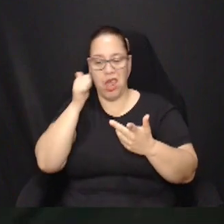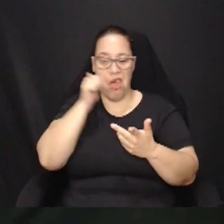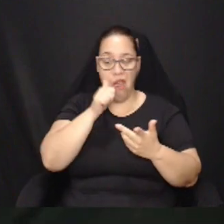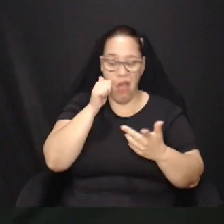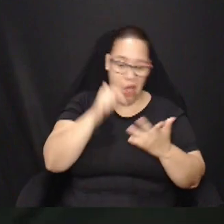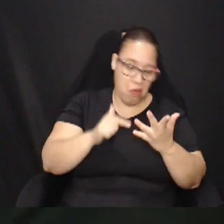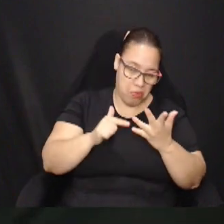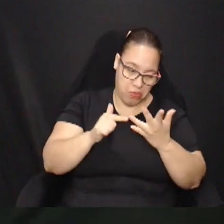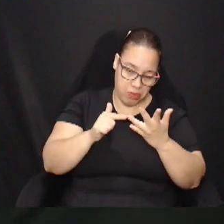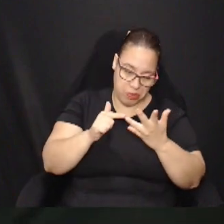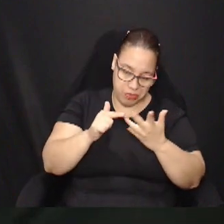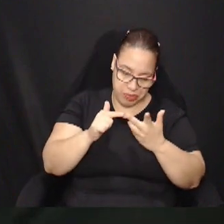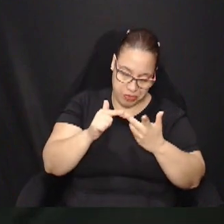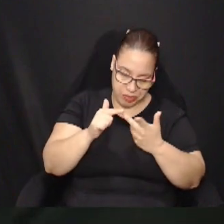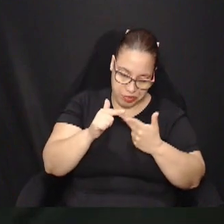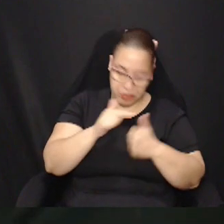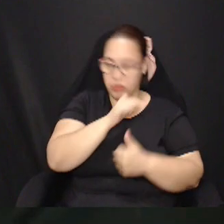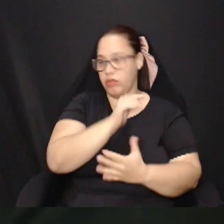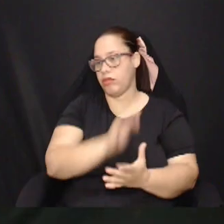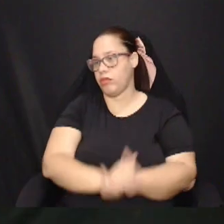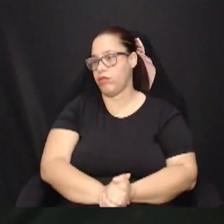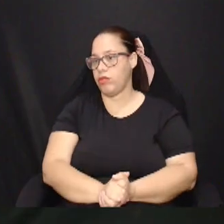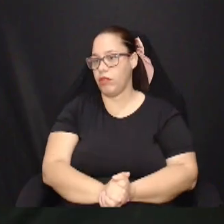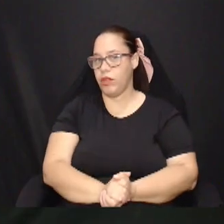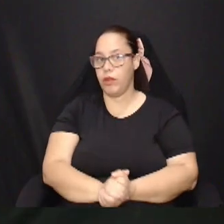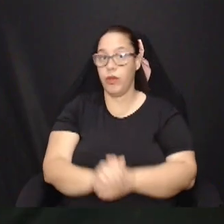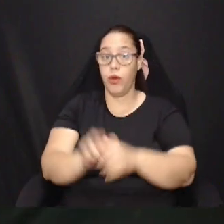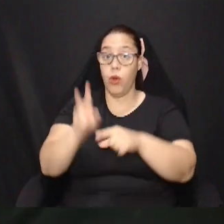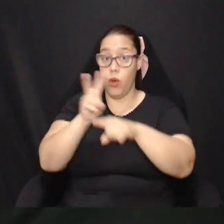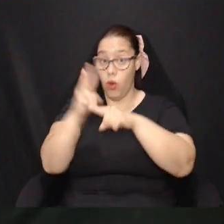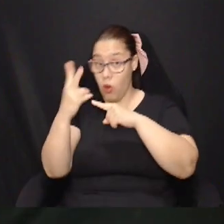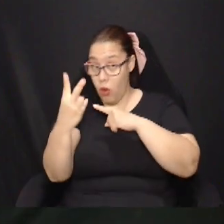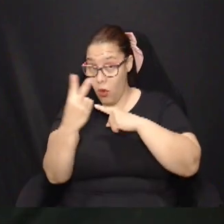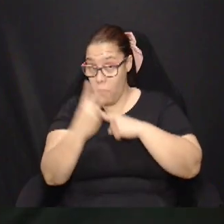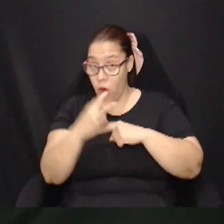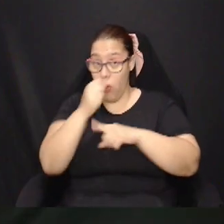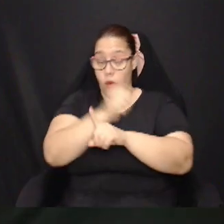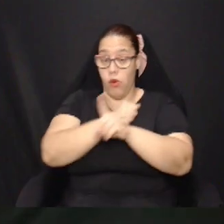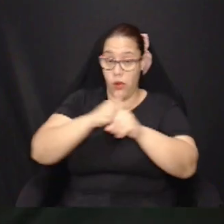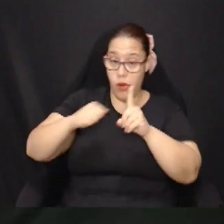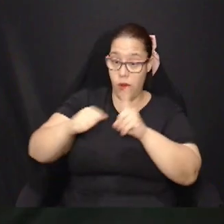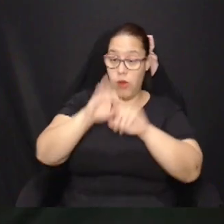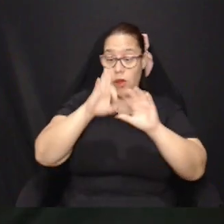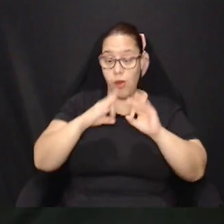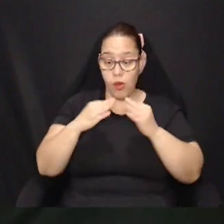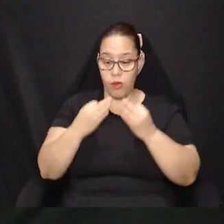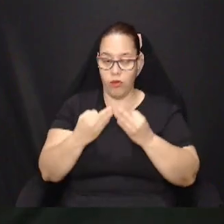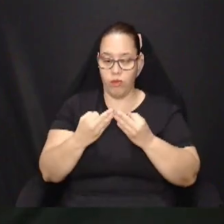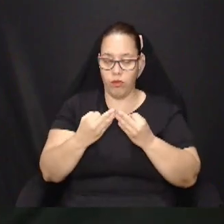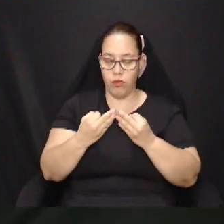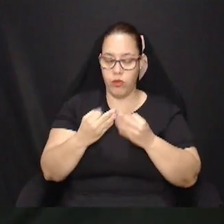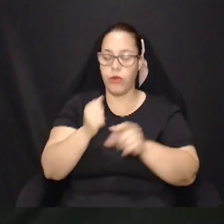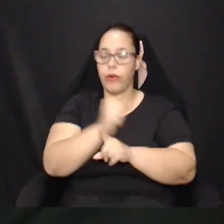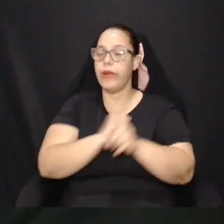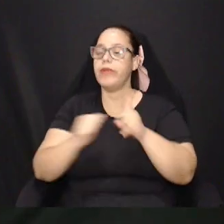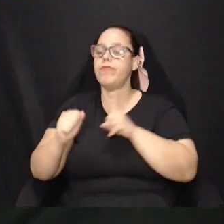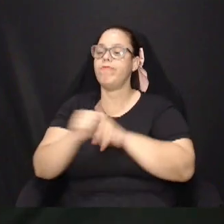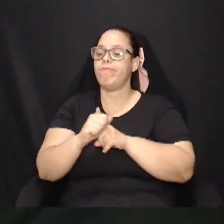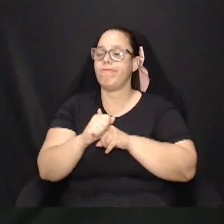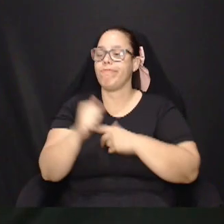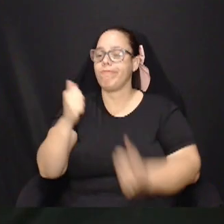questão também do cuidado da assistência social das famílias, e nessa assistência social a gente